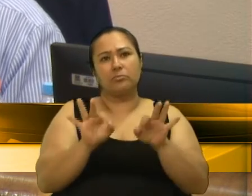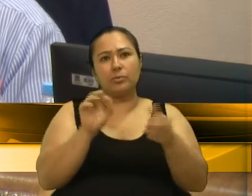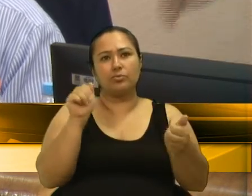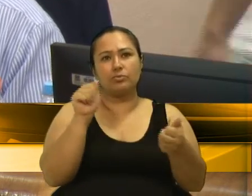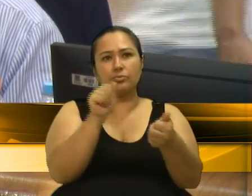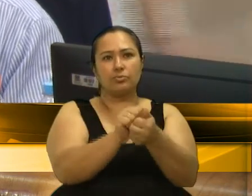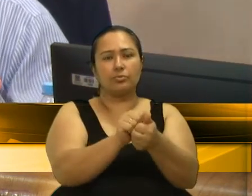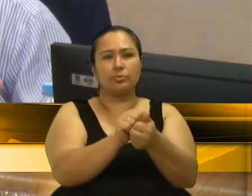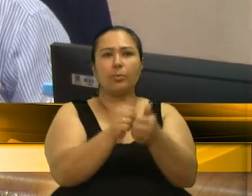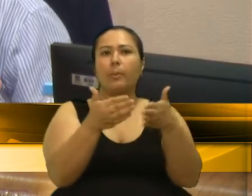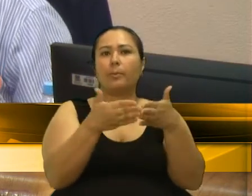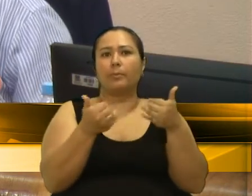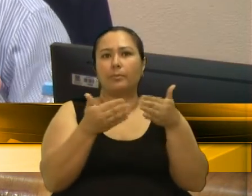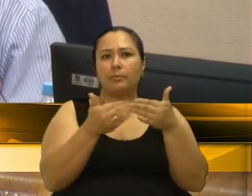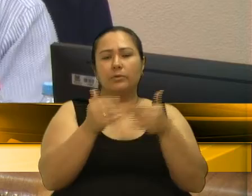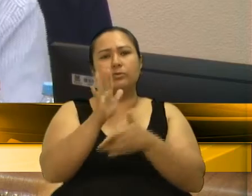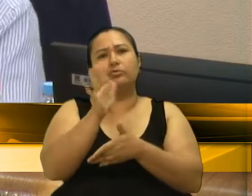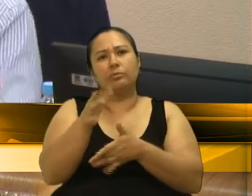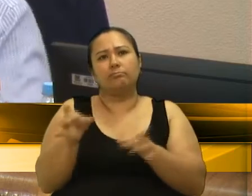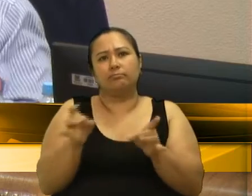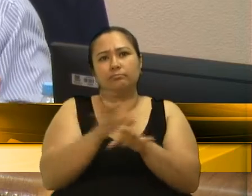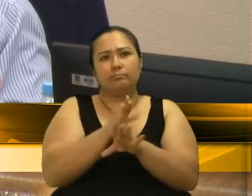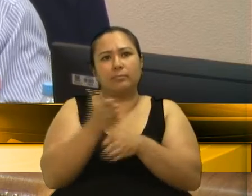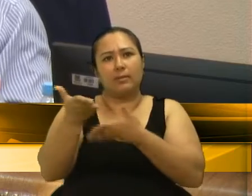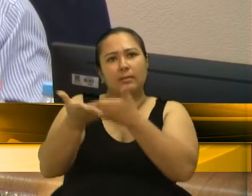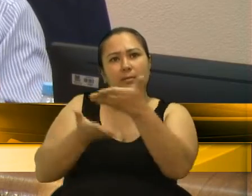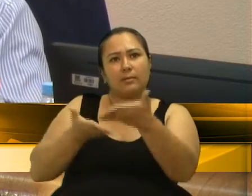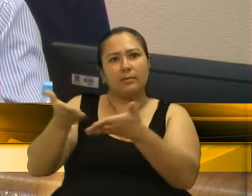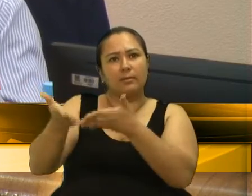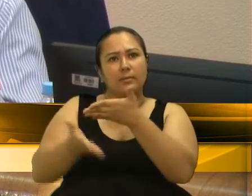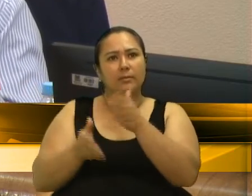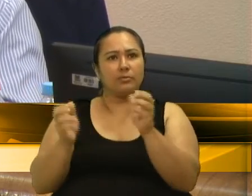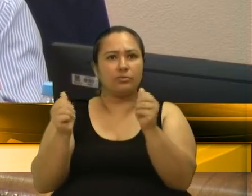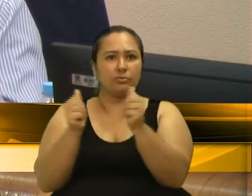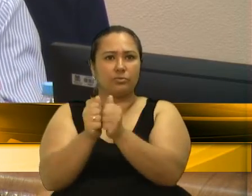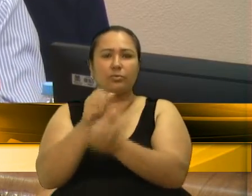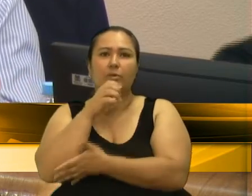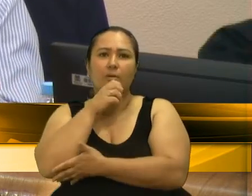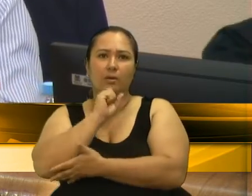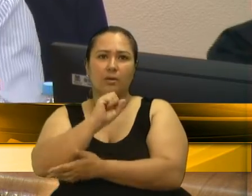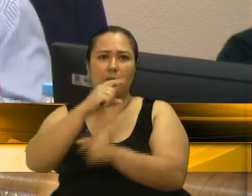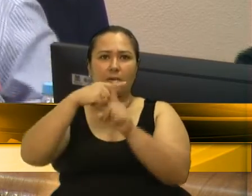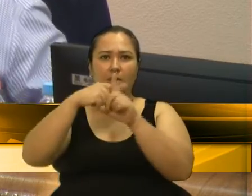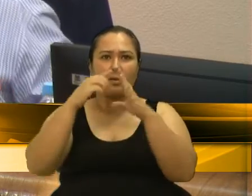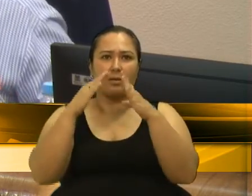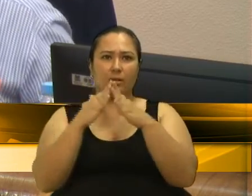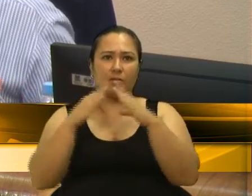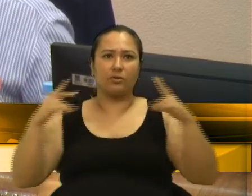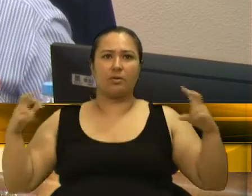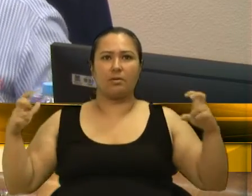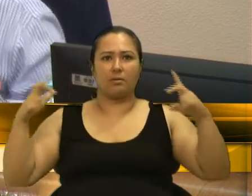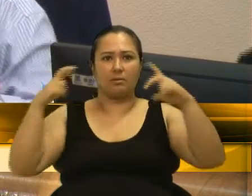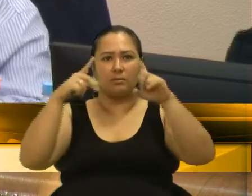ali com o pedido, eles já estavam em tratativas com a Catedral e a Igreja dos Capuchinhos para a realização nesses espaços.